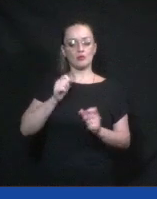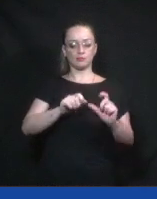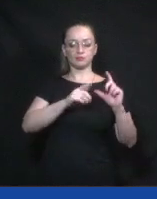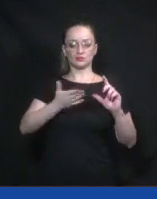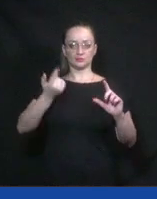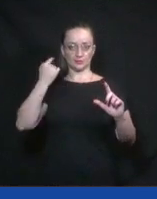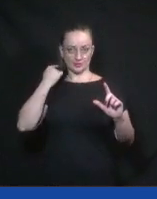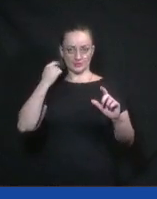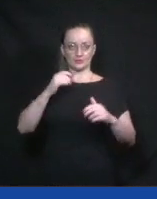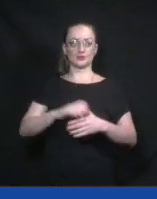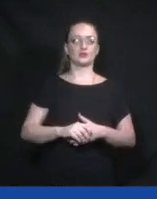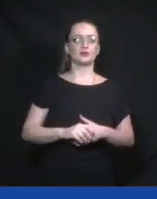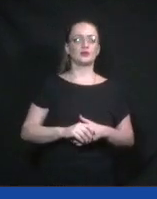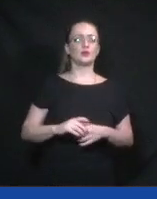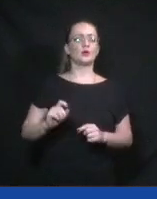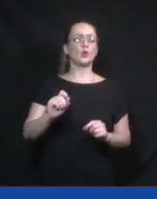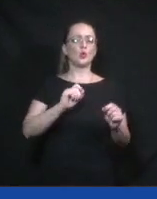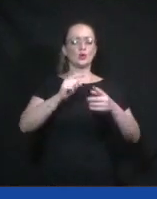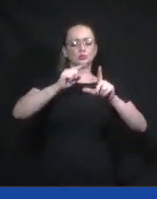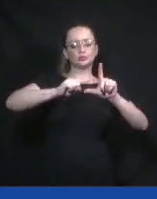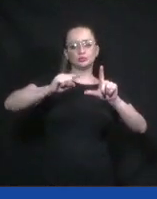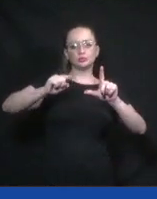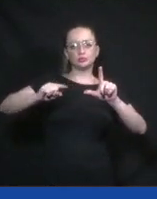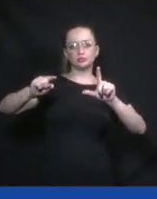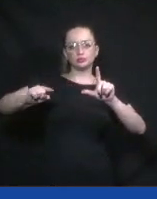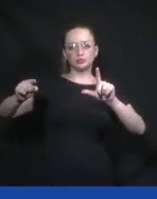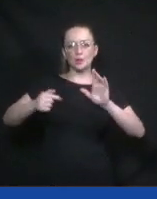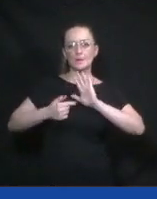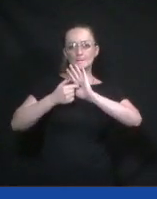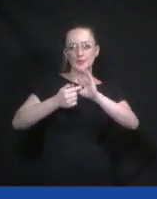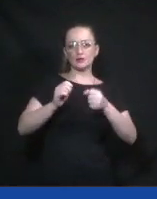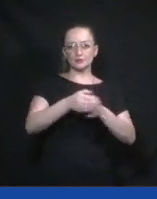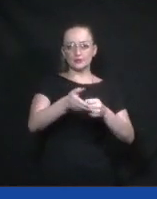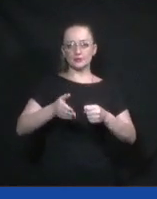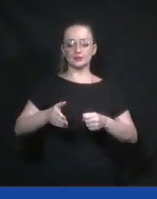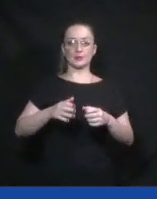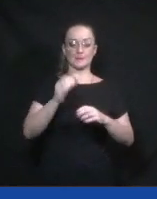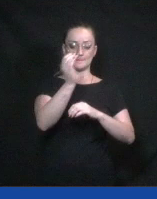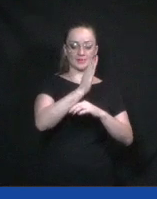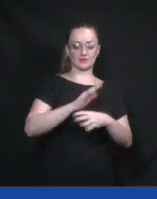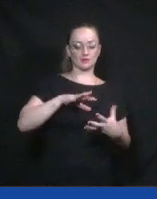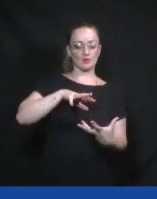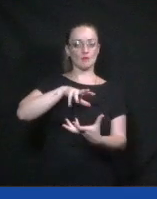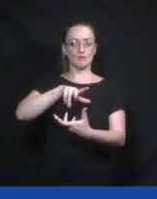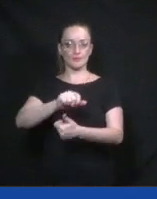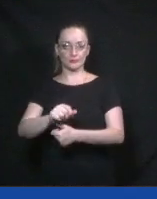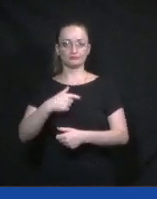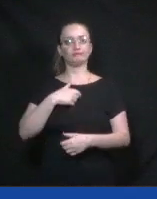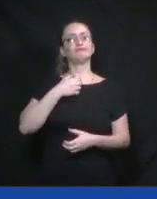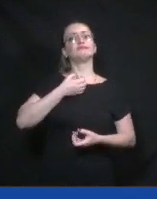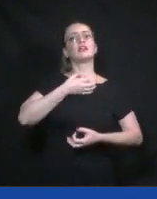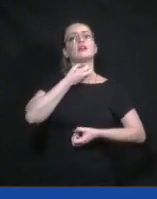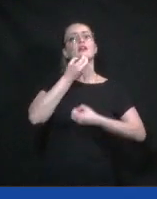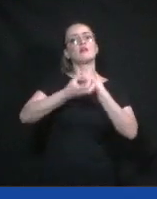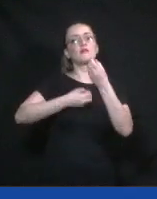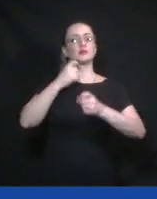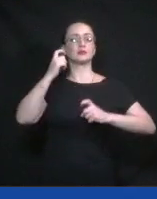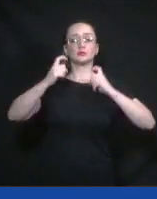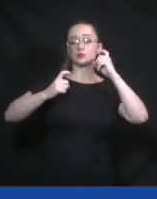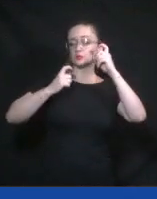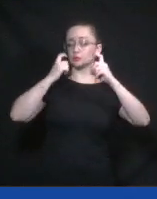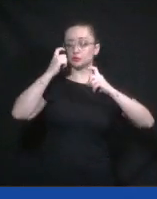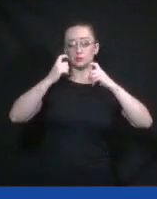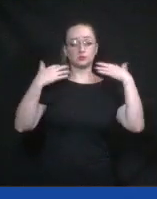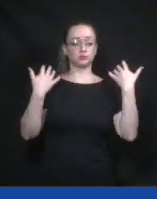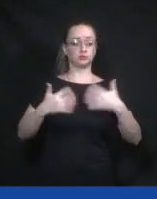anterior o quanto os índices que medem democracia no Brasil e no mundo trazendo dados preocupantes eu queria destacar